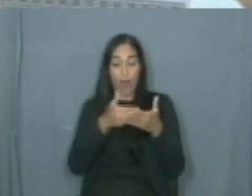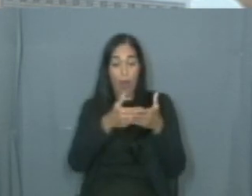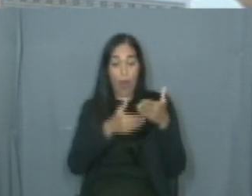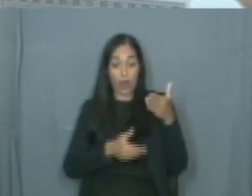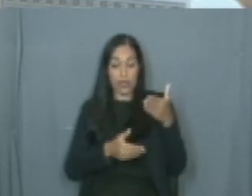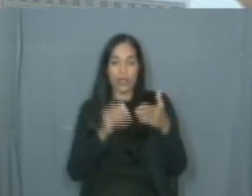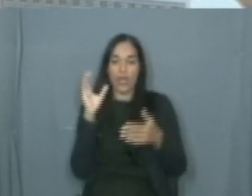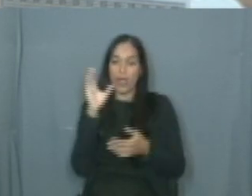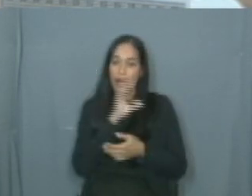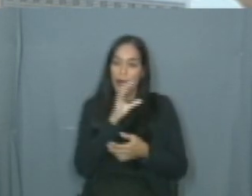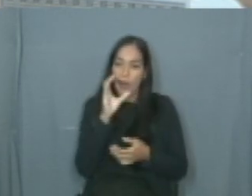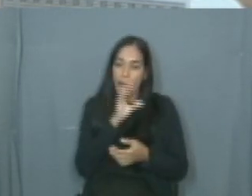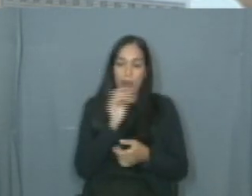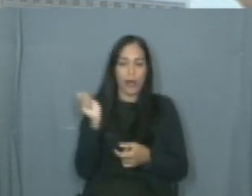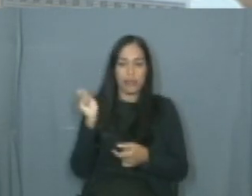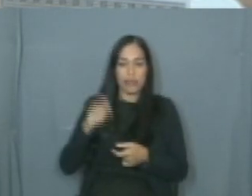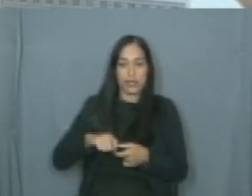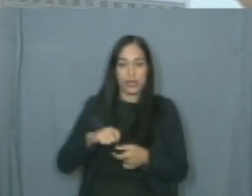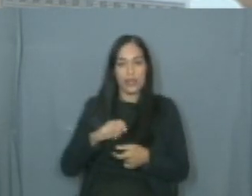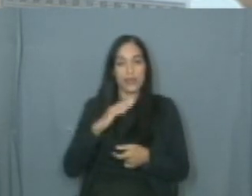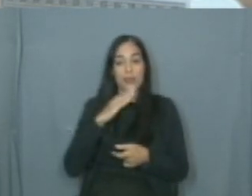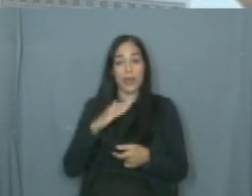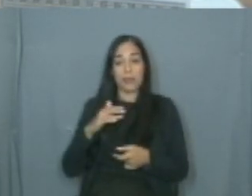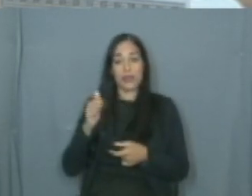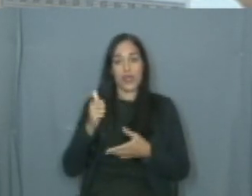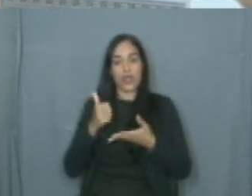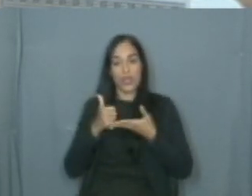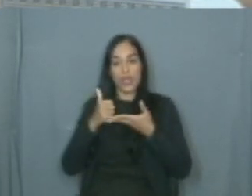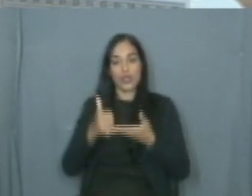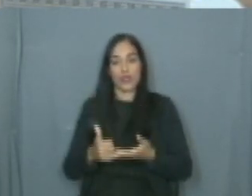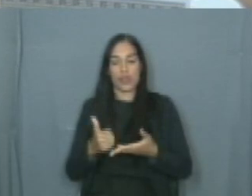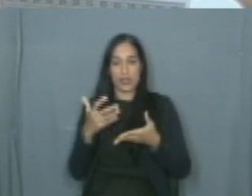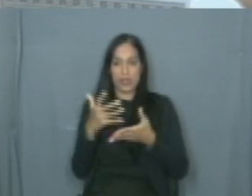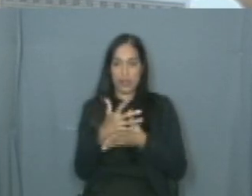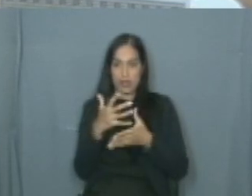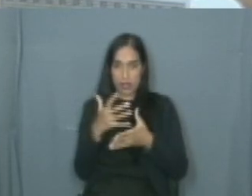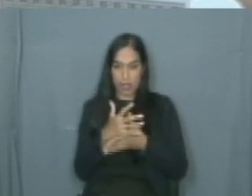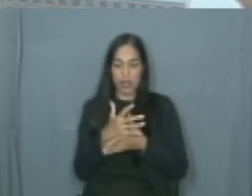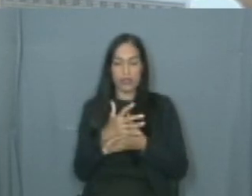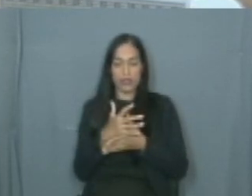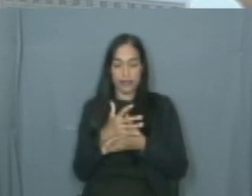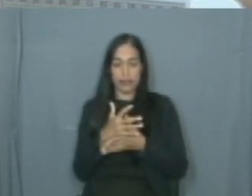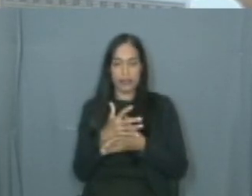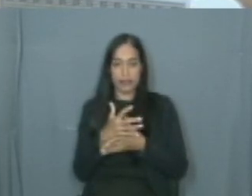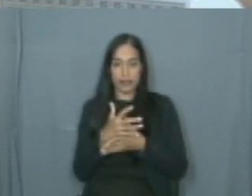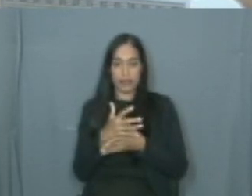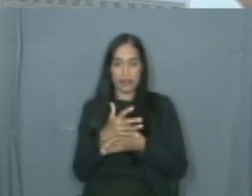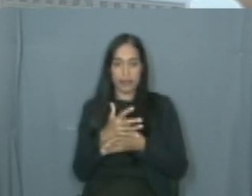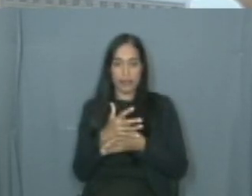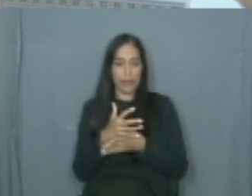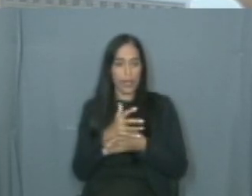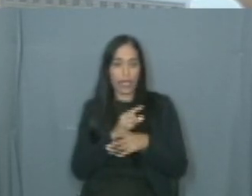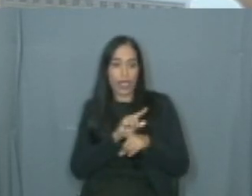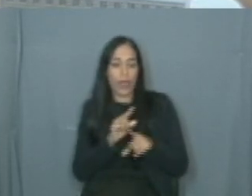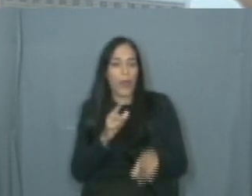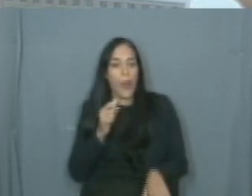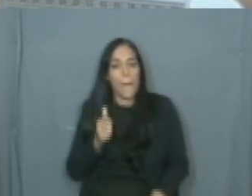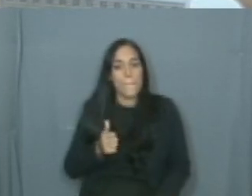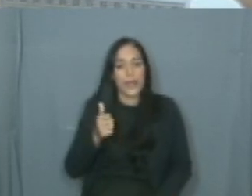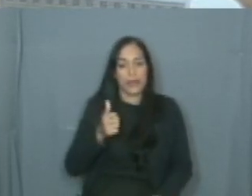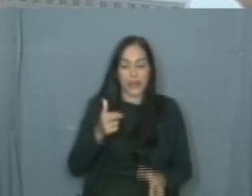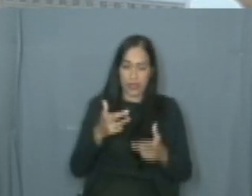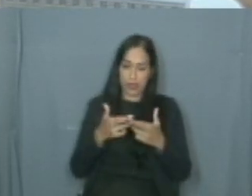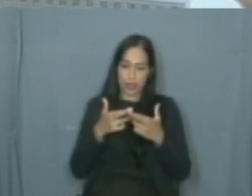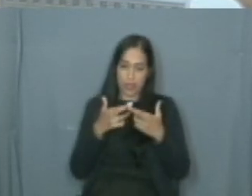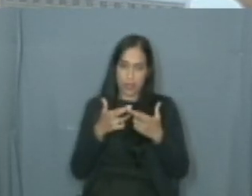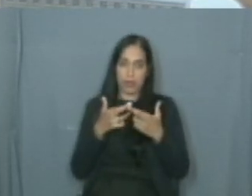o mais rápido possível para melhorar a assistência na nossa cidade. Esse não é o primeiro requerimento que eu